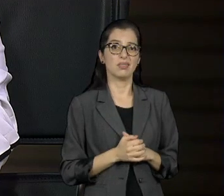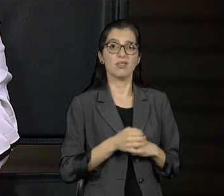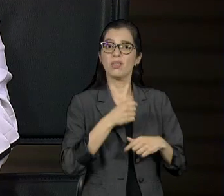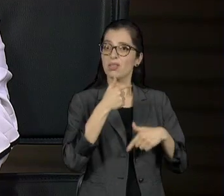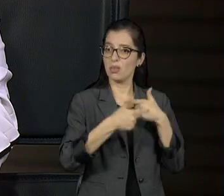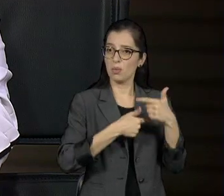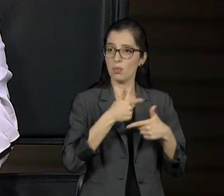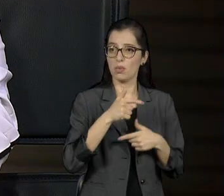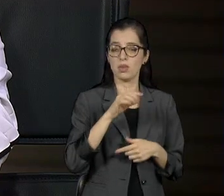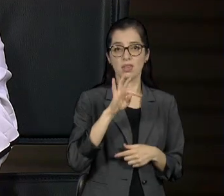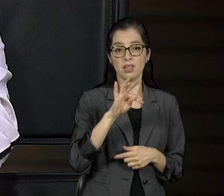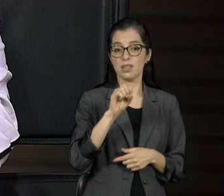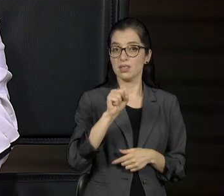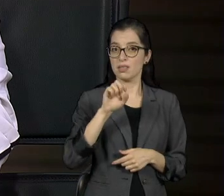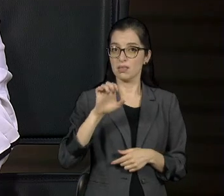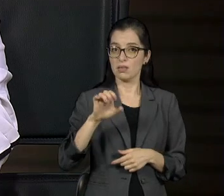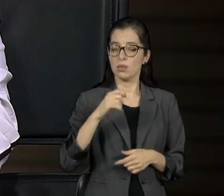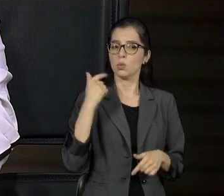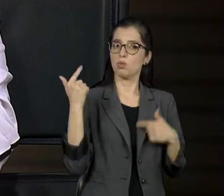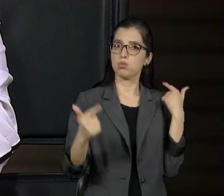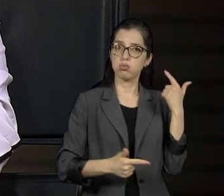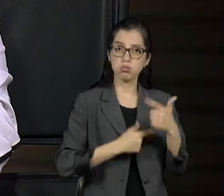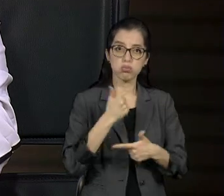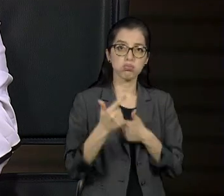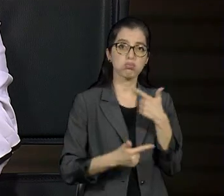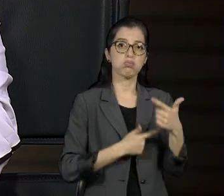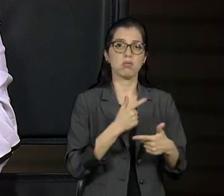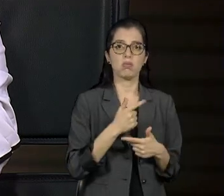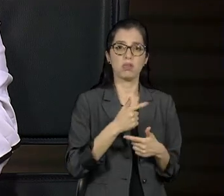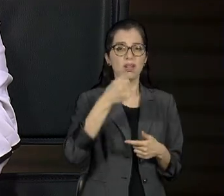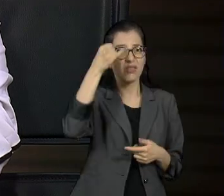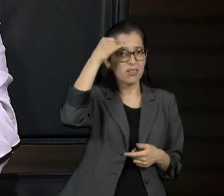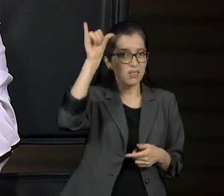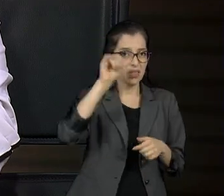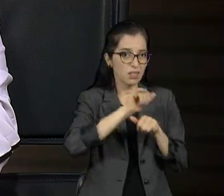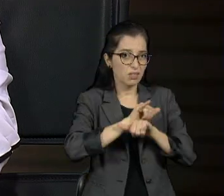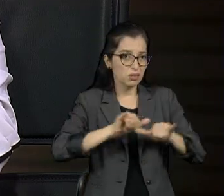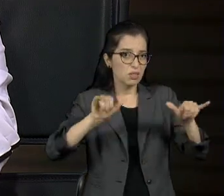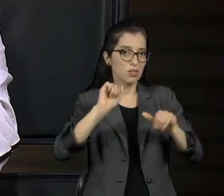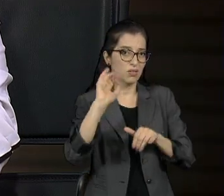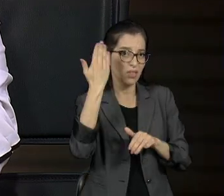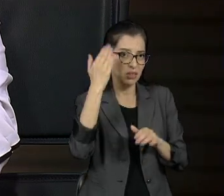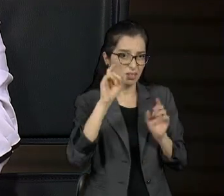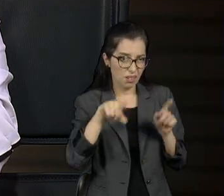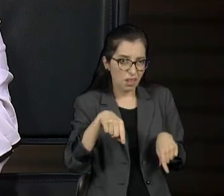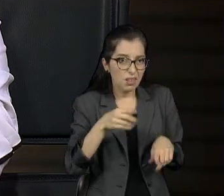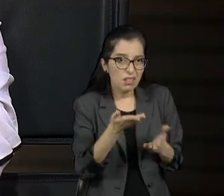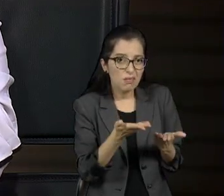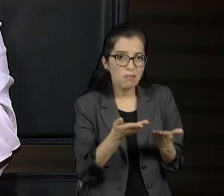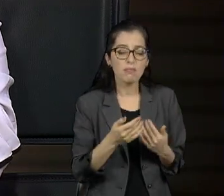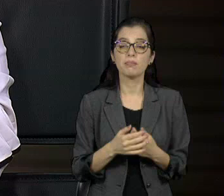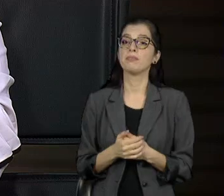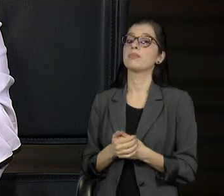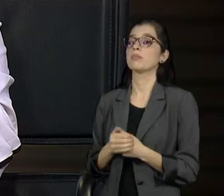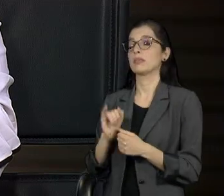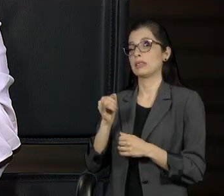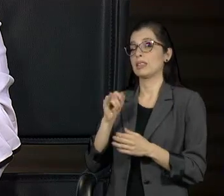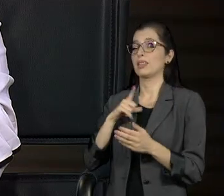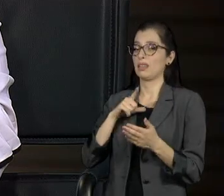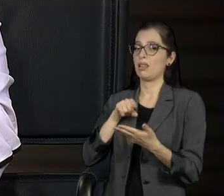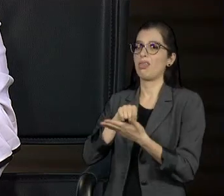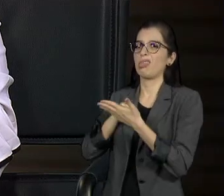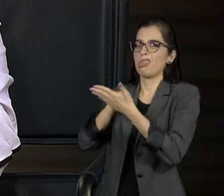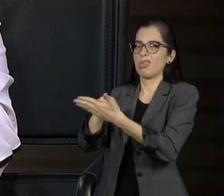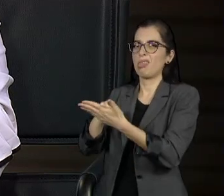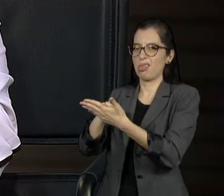resultado? Deu resultado no sentido de ter uma maior prontidão em atender algumas denúncias, né? Mas o volume é muito maior